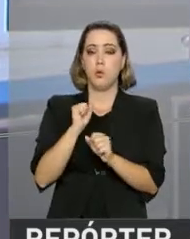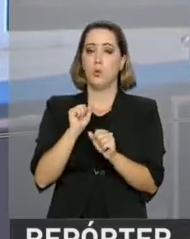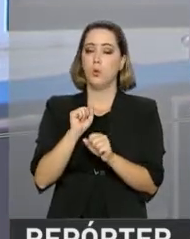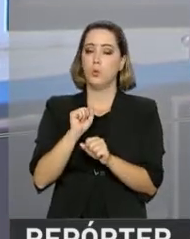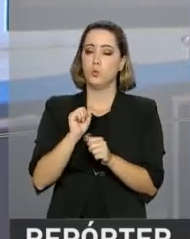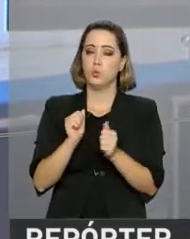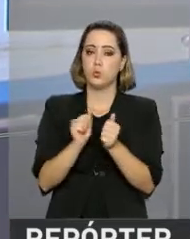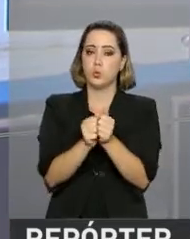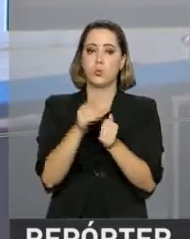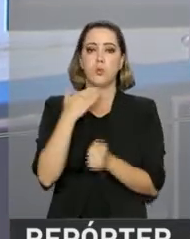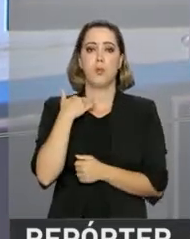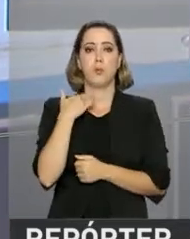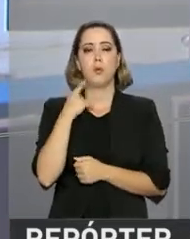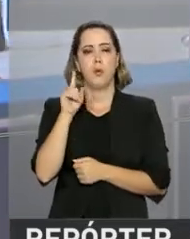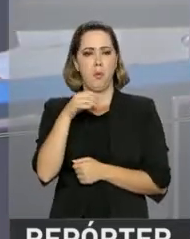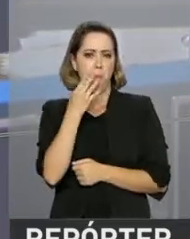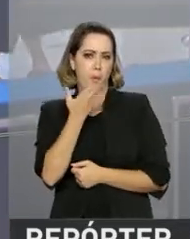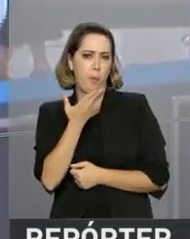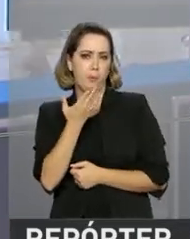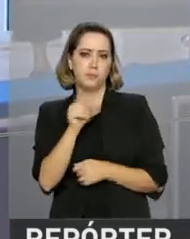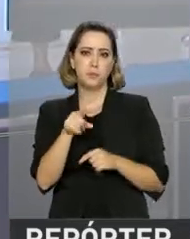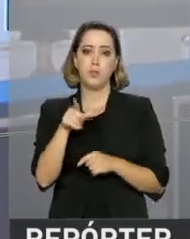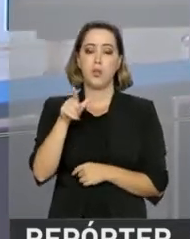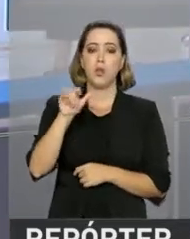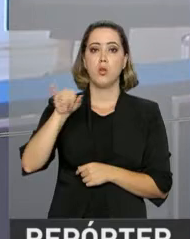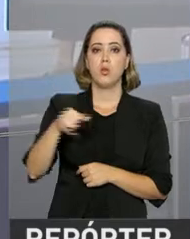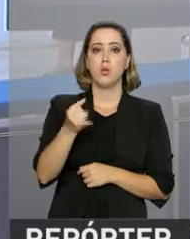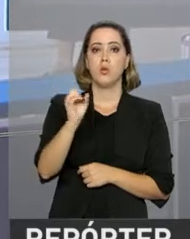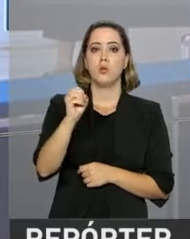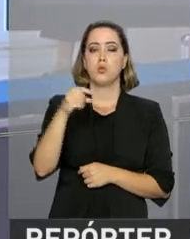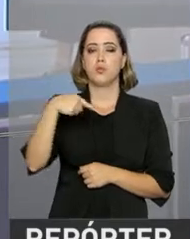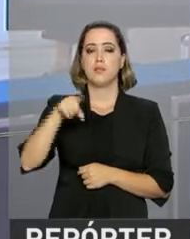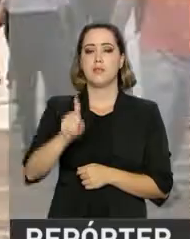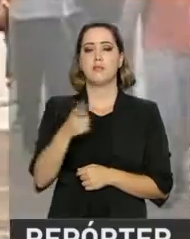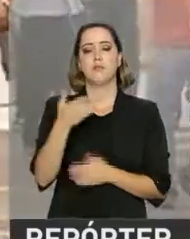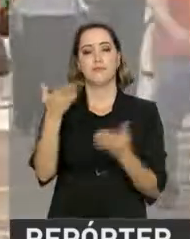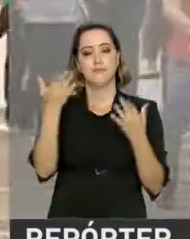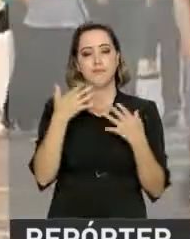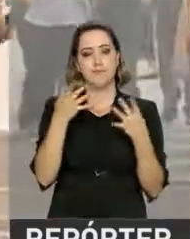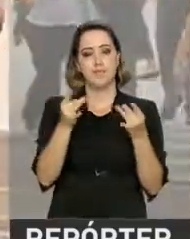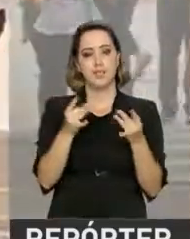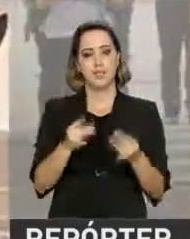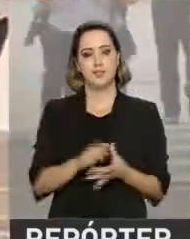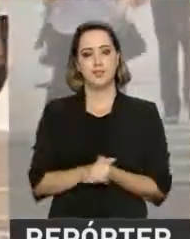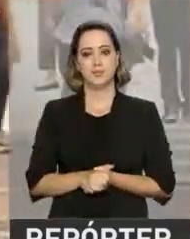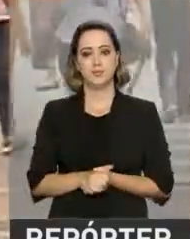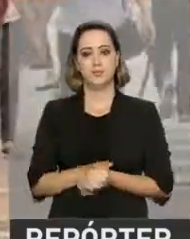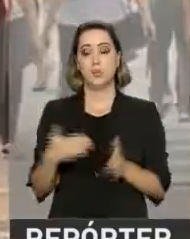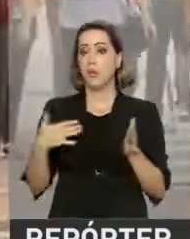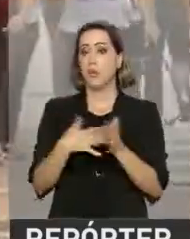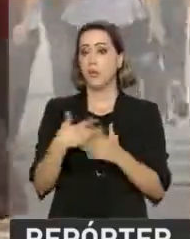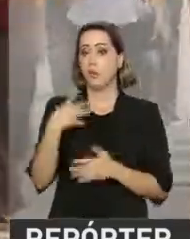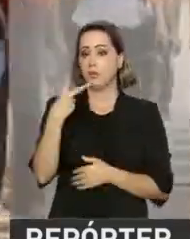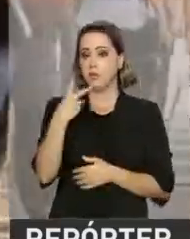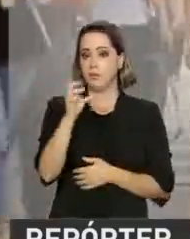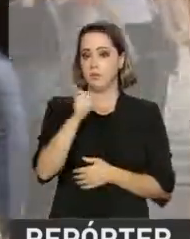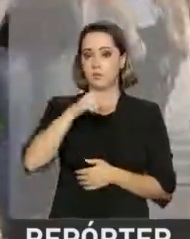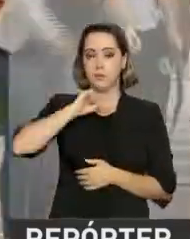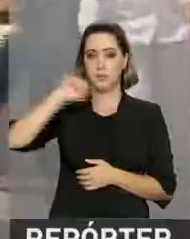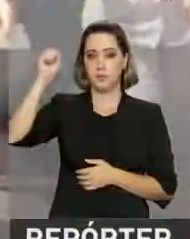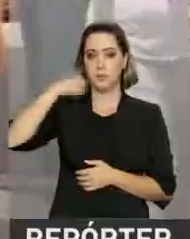Será que é uma boa? O repórter José Luiz Filho conta pra gente. Até o dia 28 de abril,